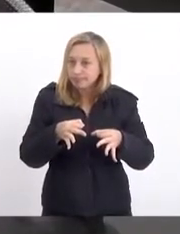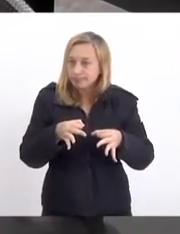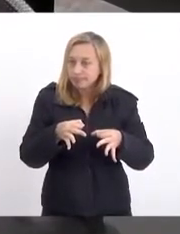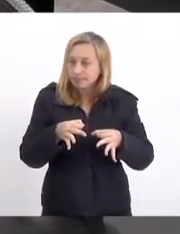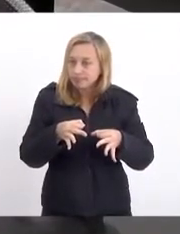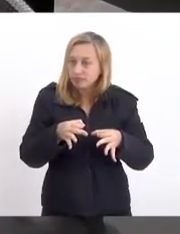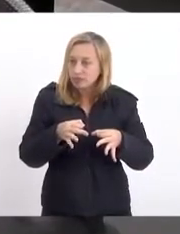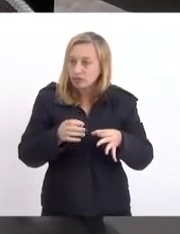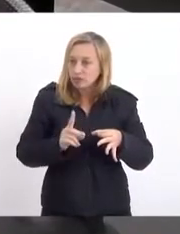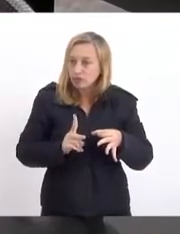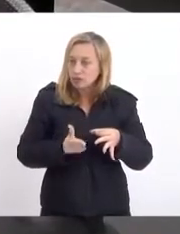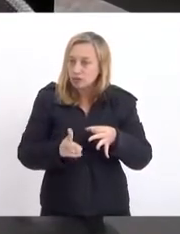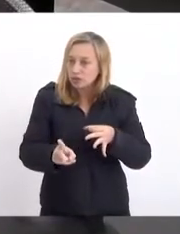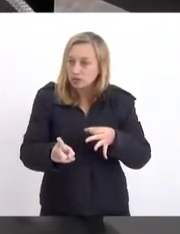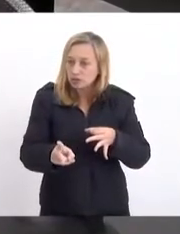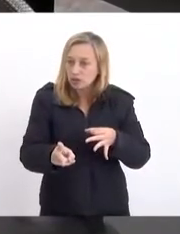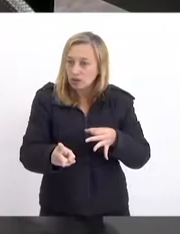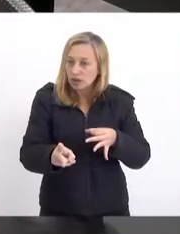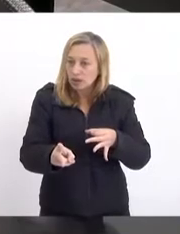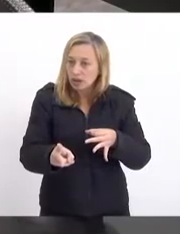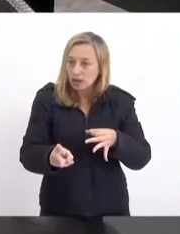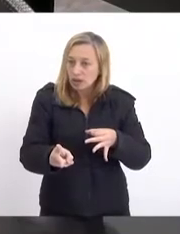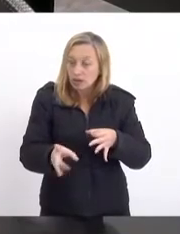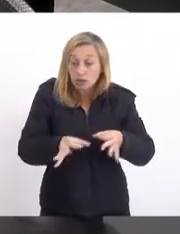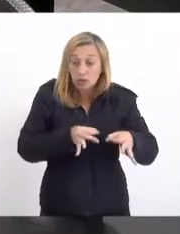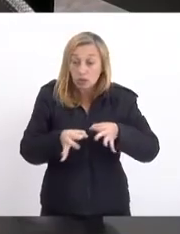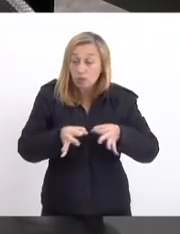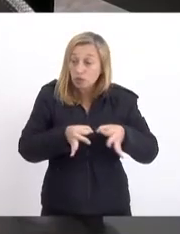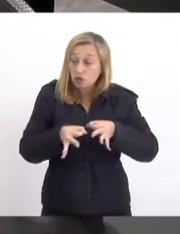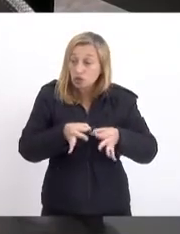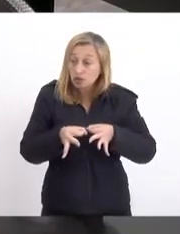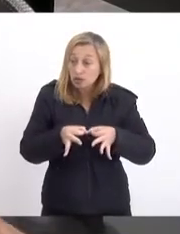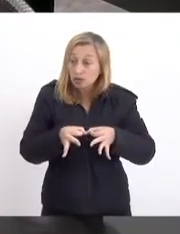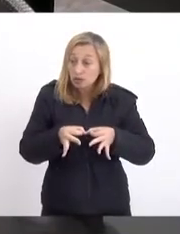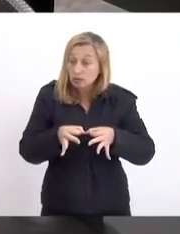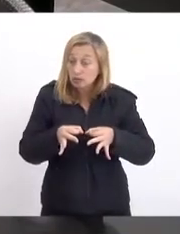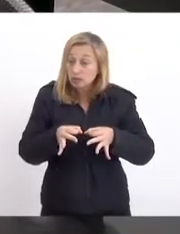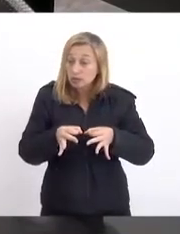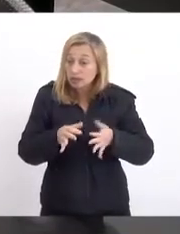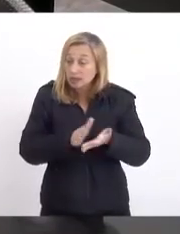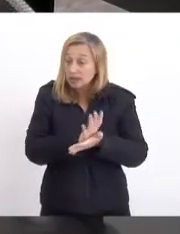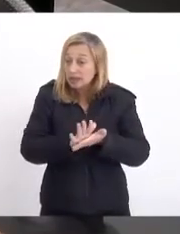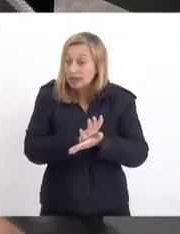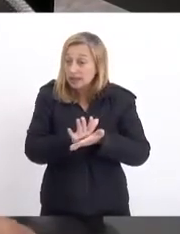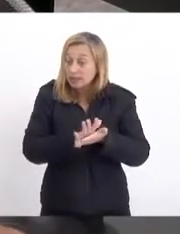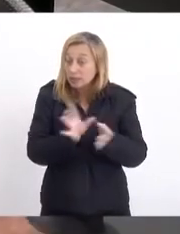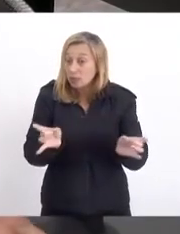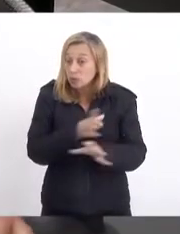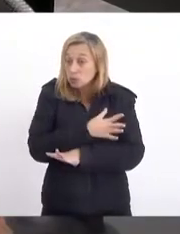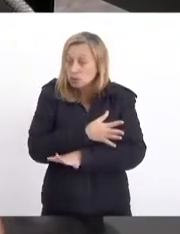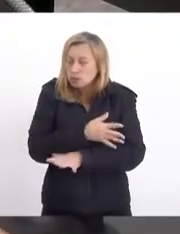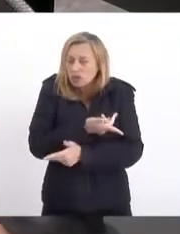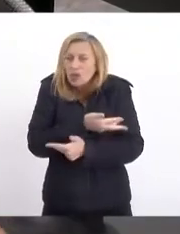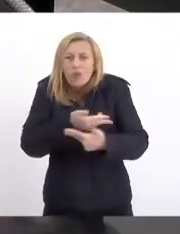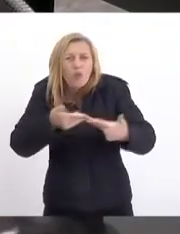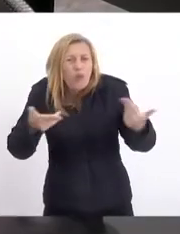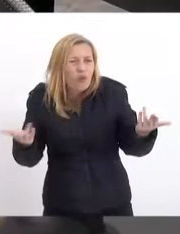sendo executada e o projeto atrás. Quer dizer, então, são coisas que,